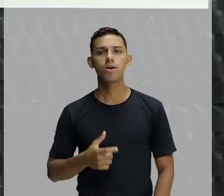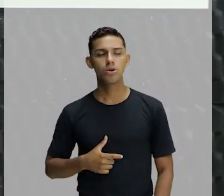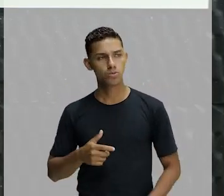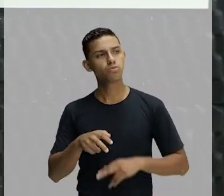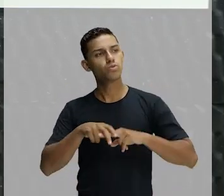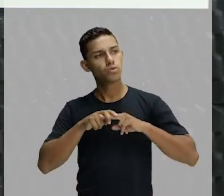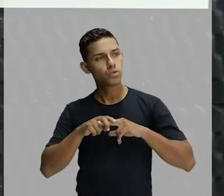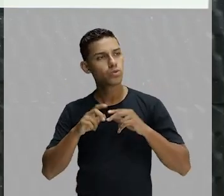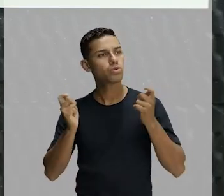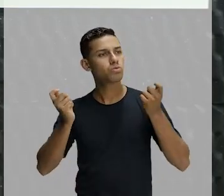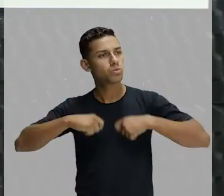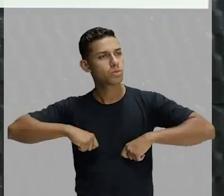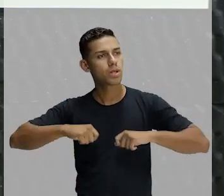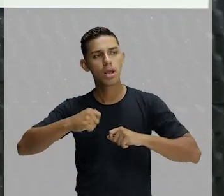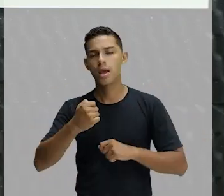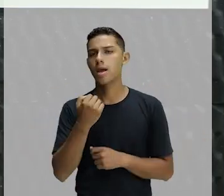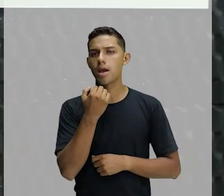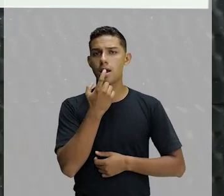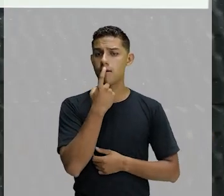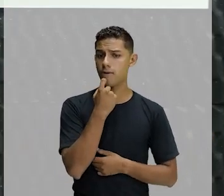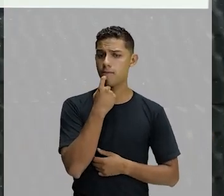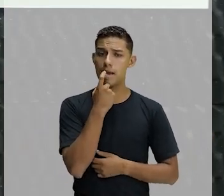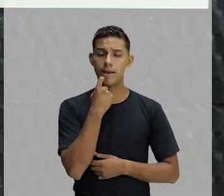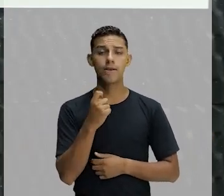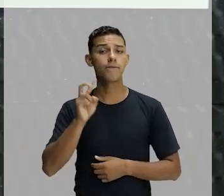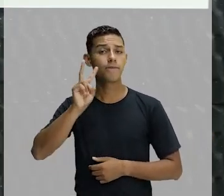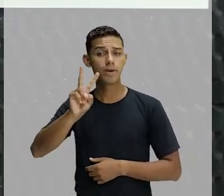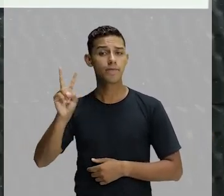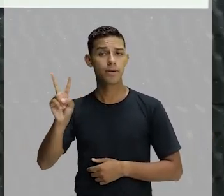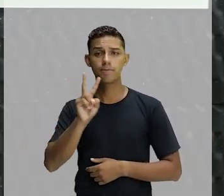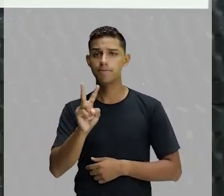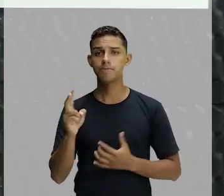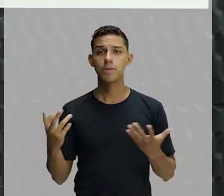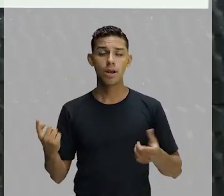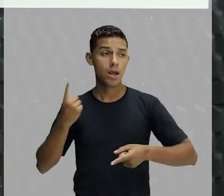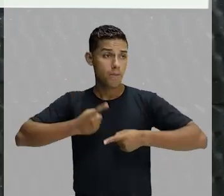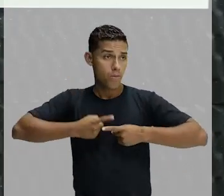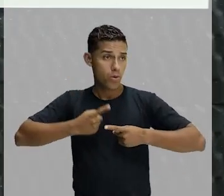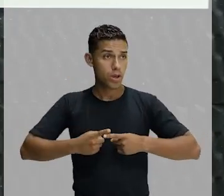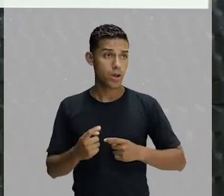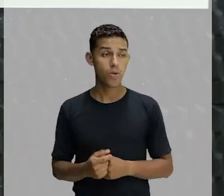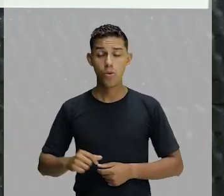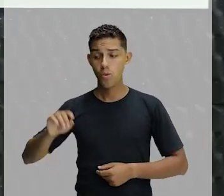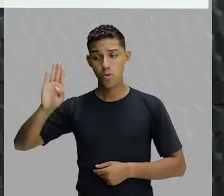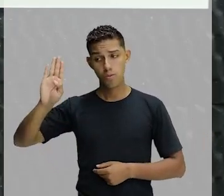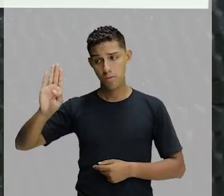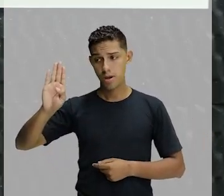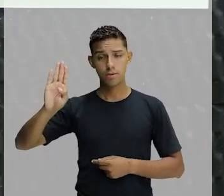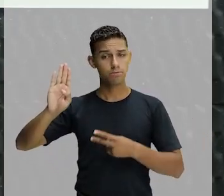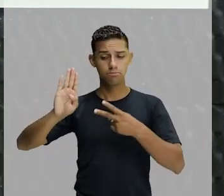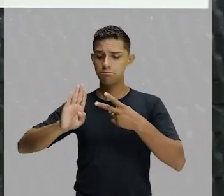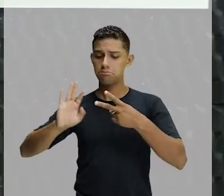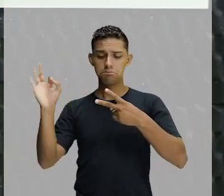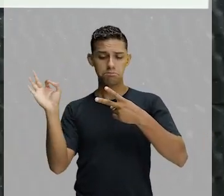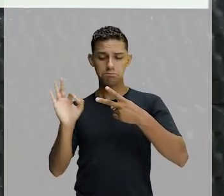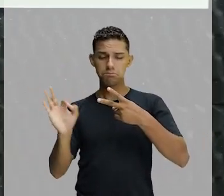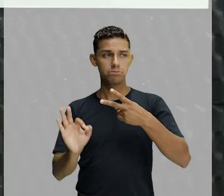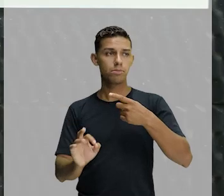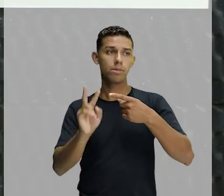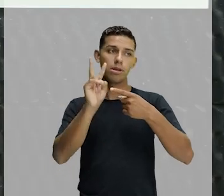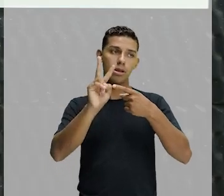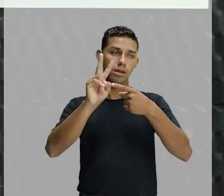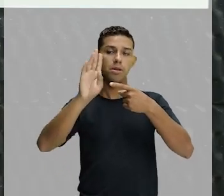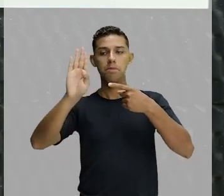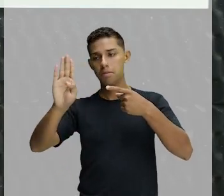que ele vai ser menos vermelho que o indivíduo VV. Por quê? O alelo B não produz pigmento nenhum. Então, por isso